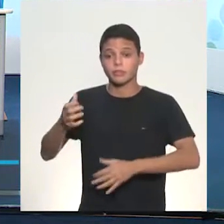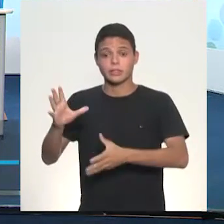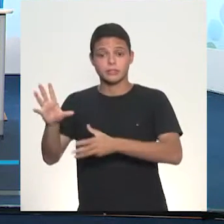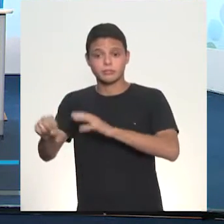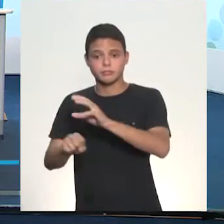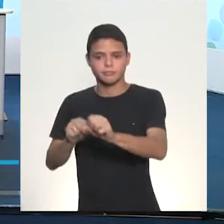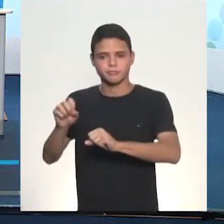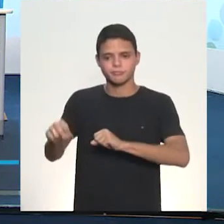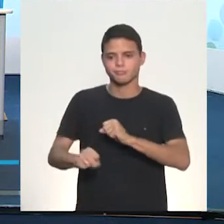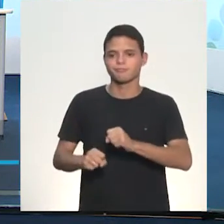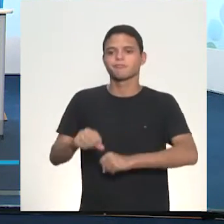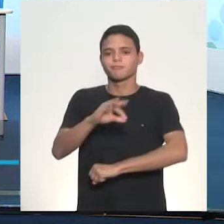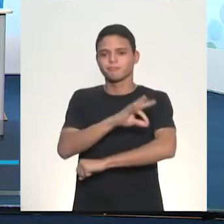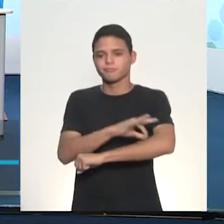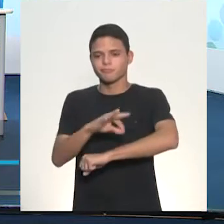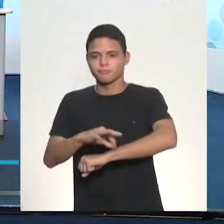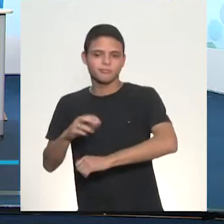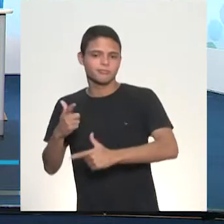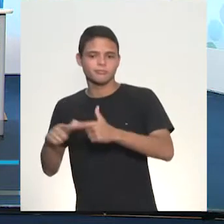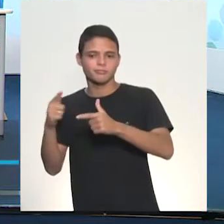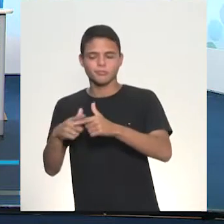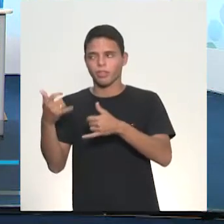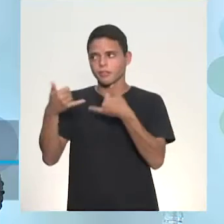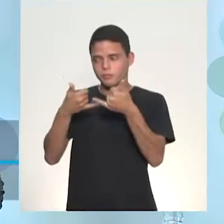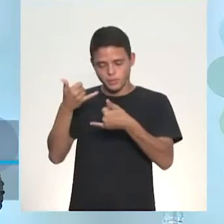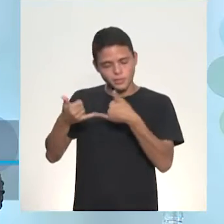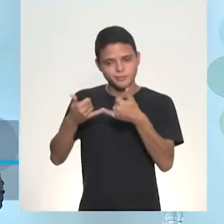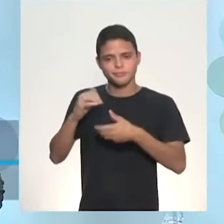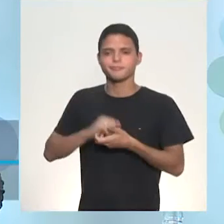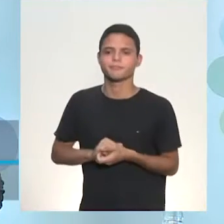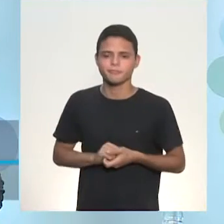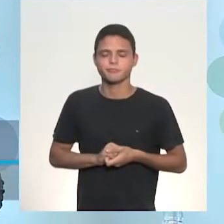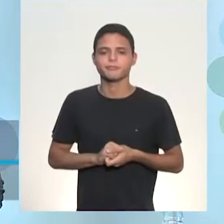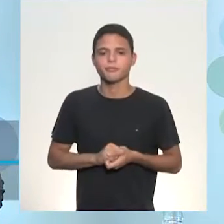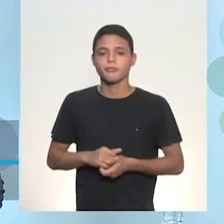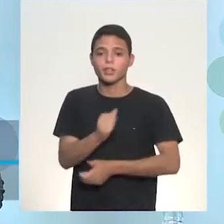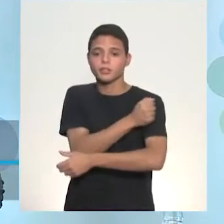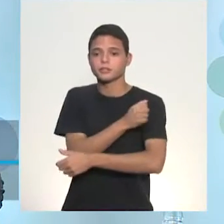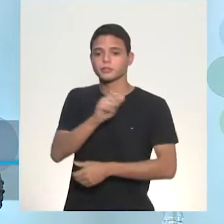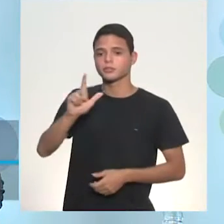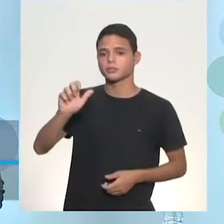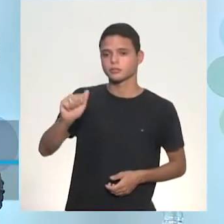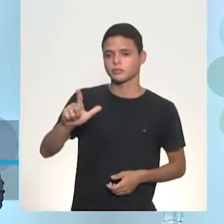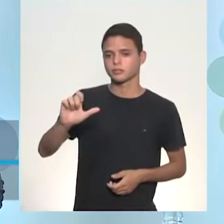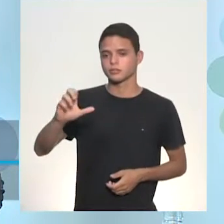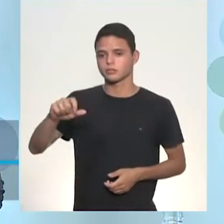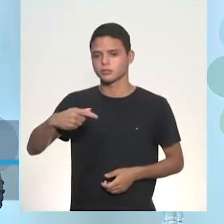que é o problema. Tô brincando, viu, Pro? O aluno Alessandro dizendo, predadores